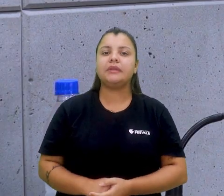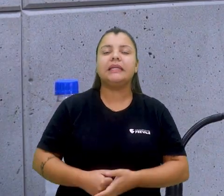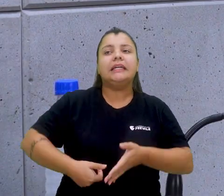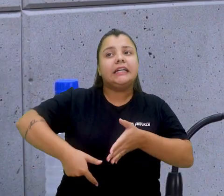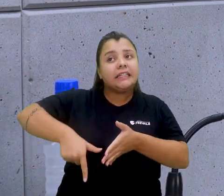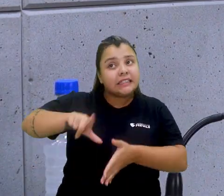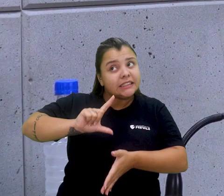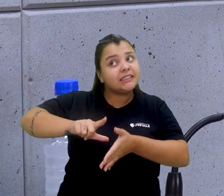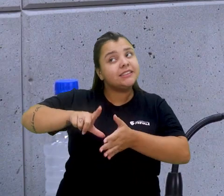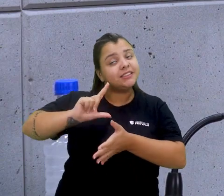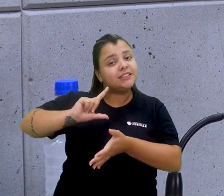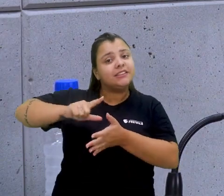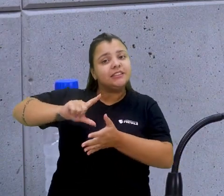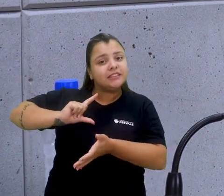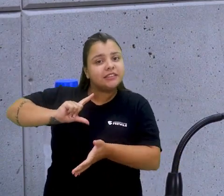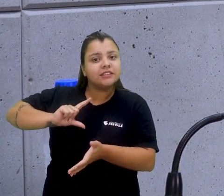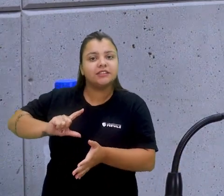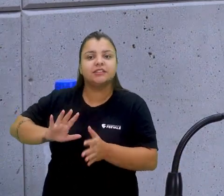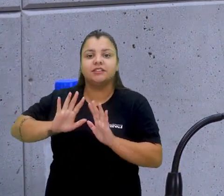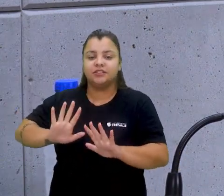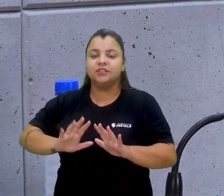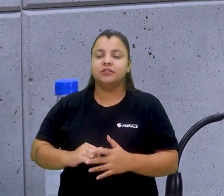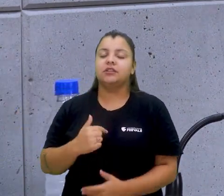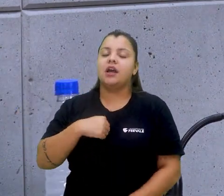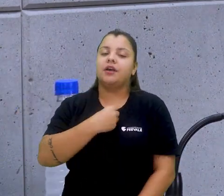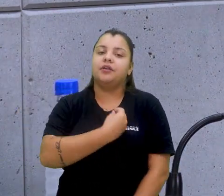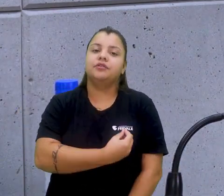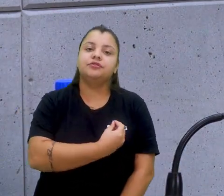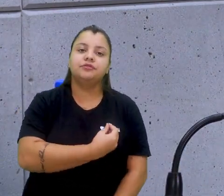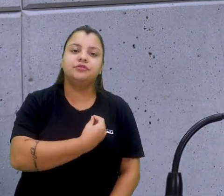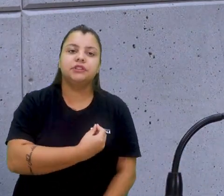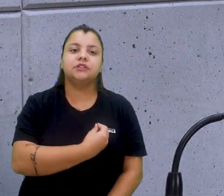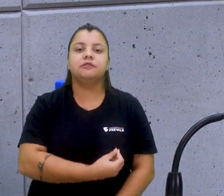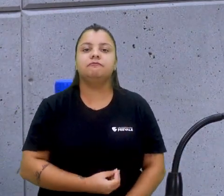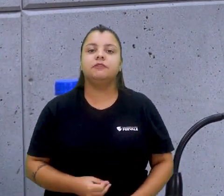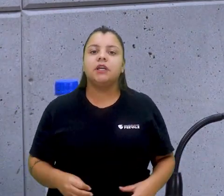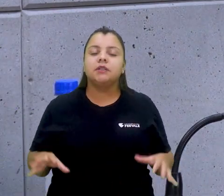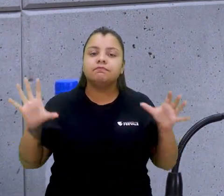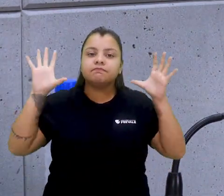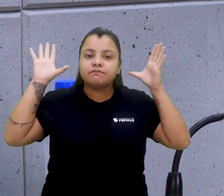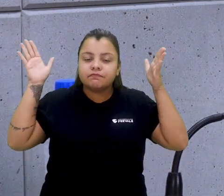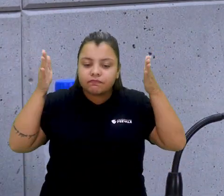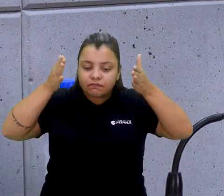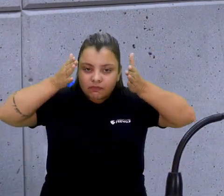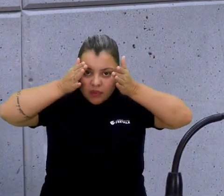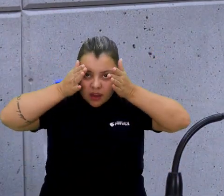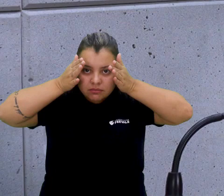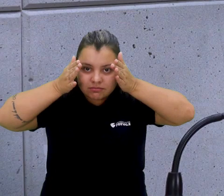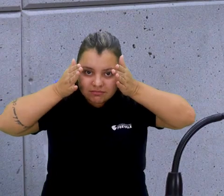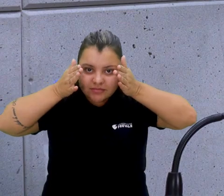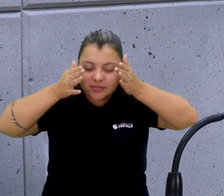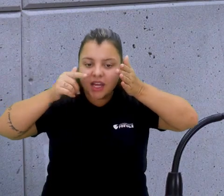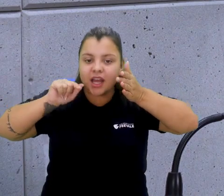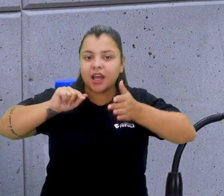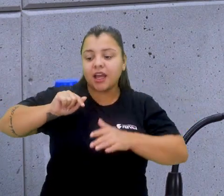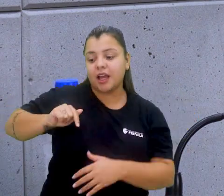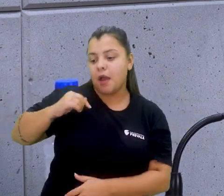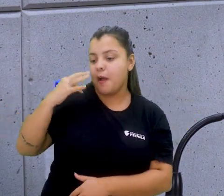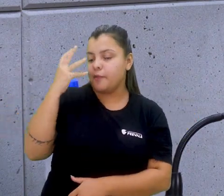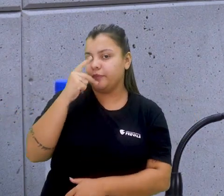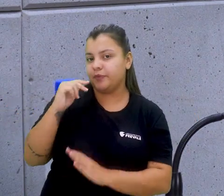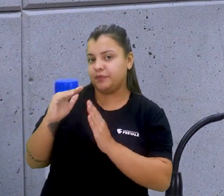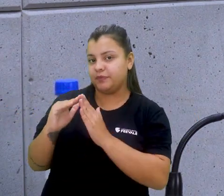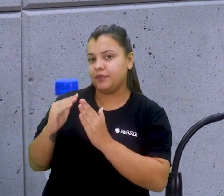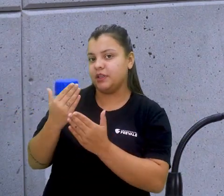antes disso eu vivia numa numa bolha muito linda que era minha creche Olívia